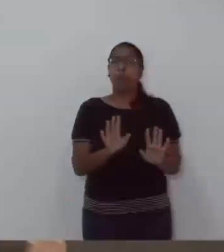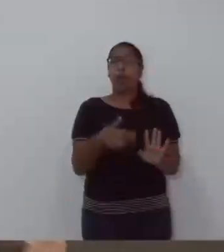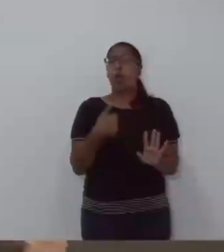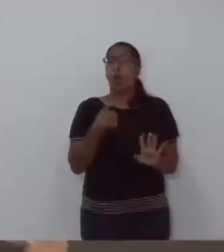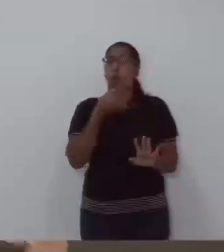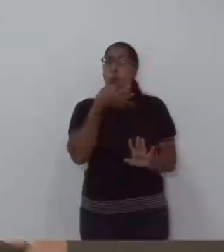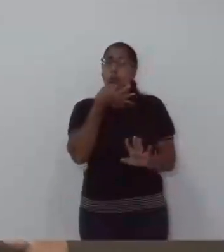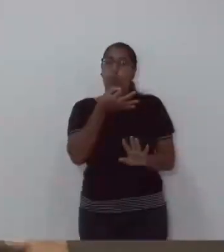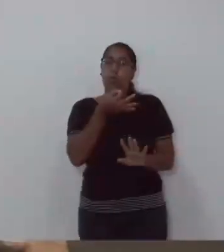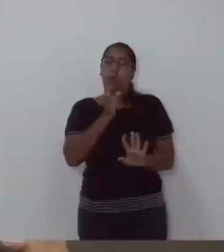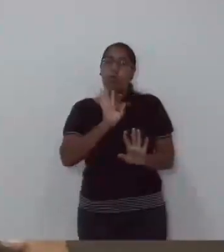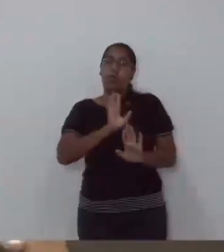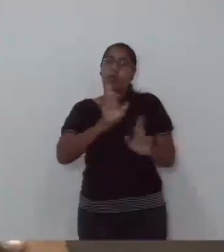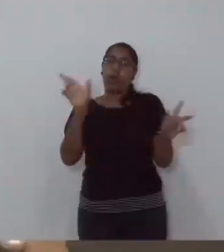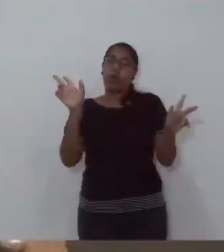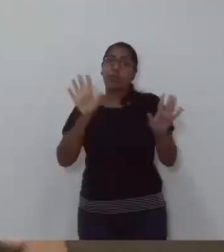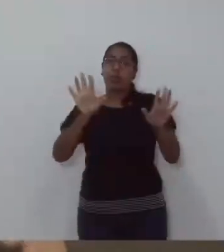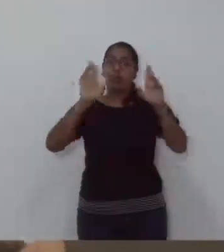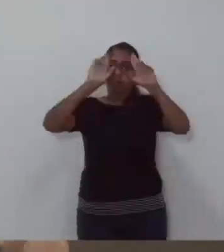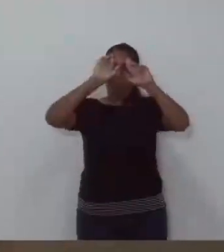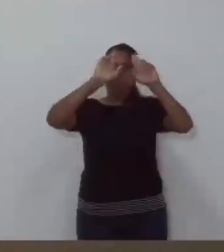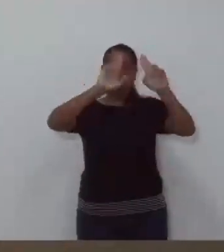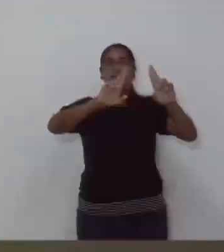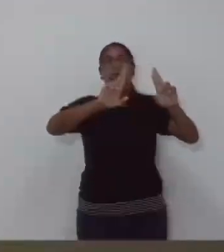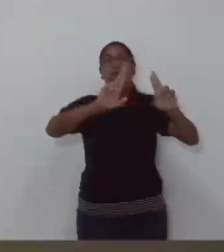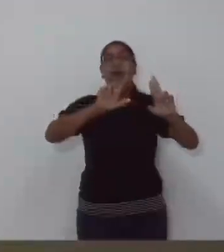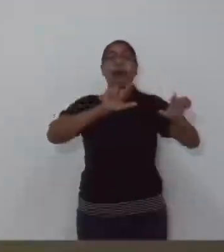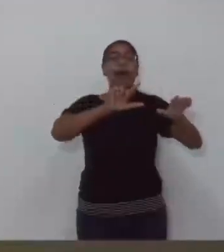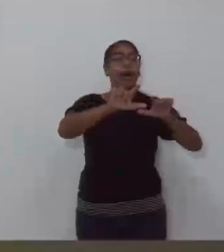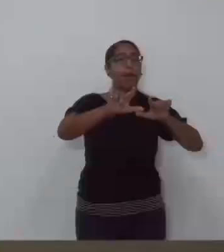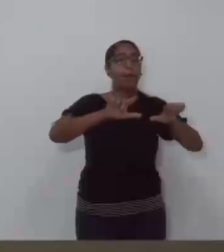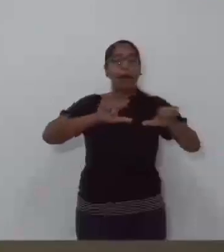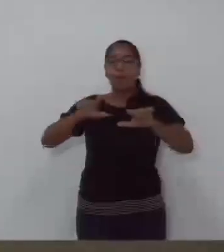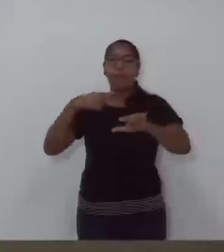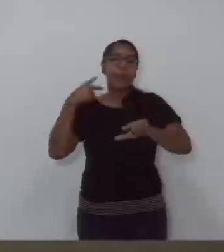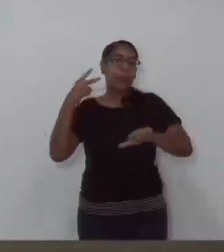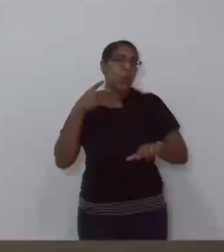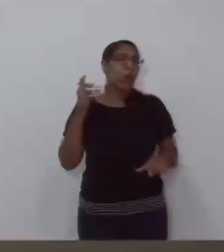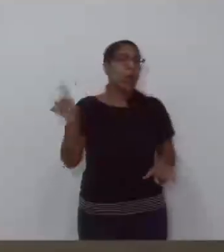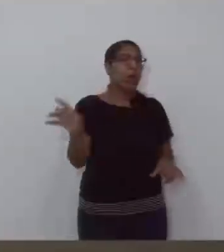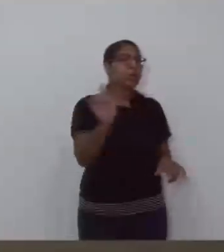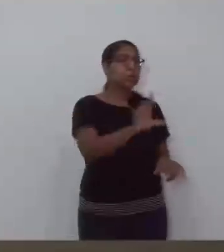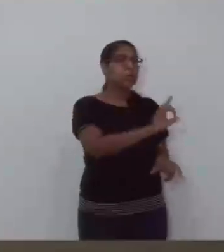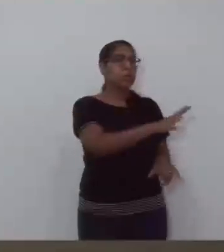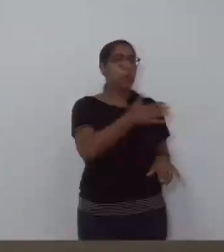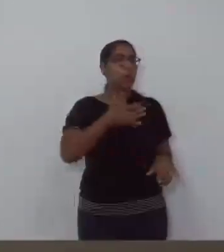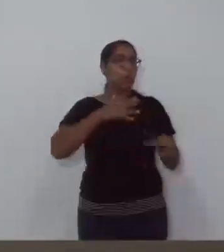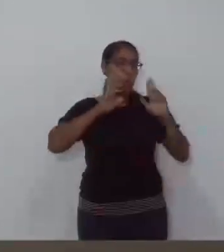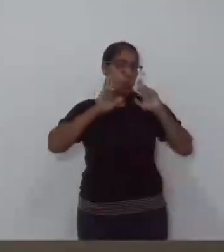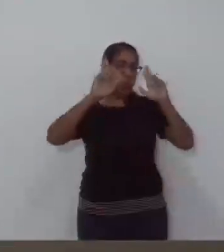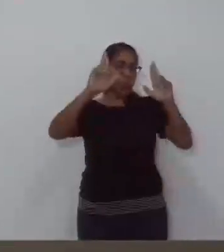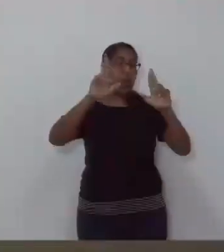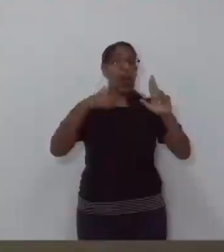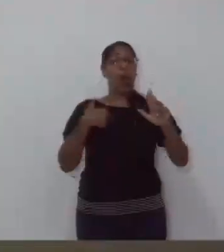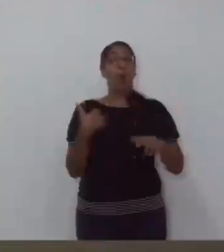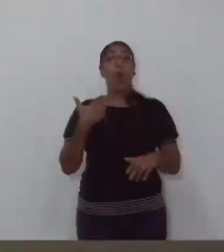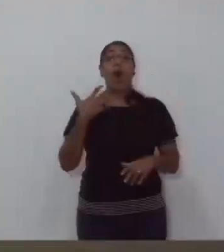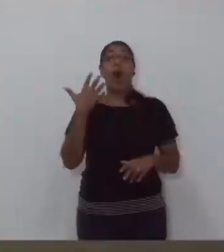mas o respeito é fundamental. Eu respeito o trabalho de cada um dos vereadores, independente de concordar.